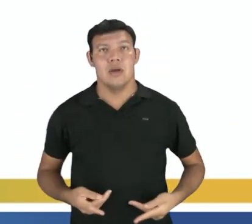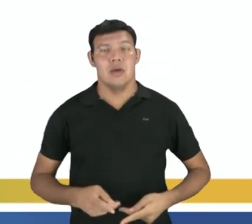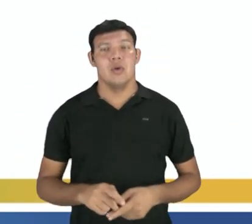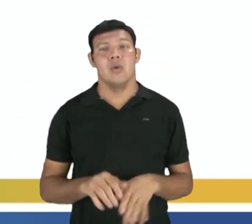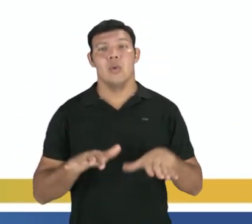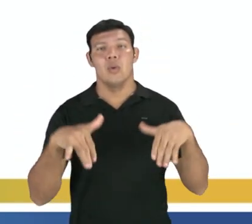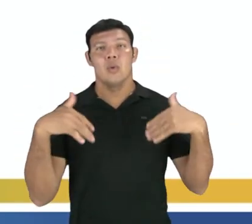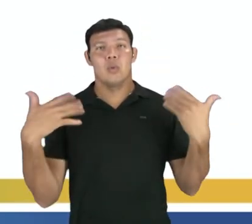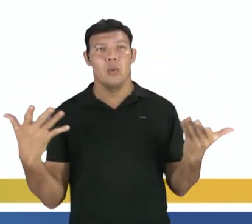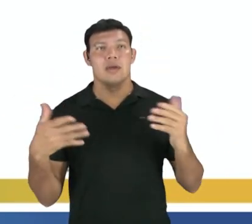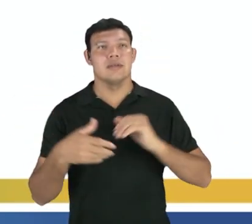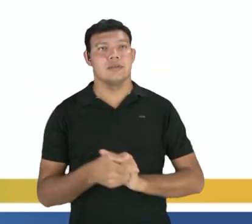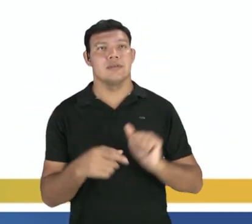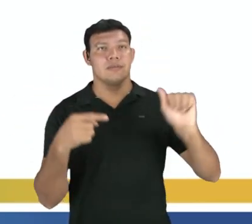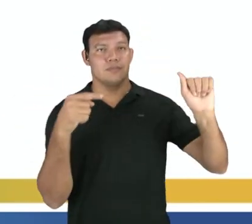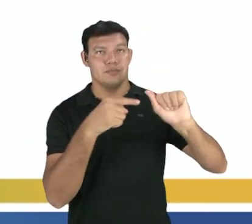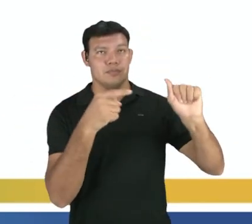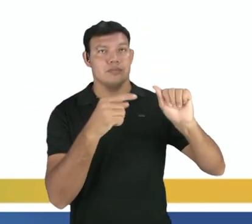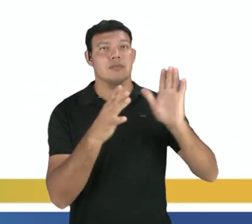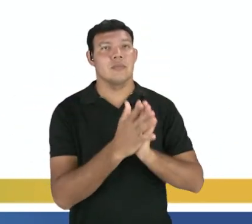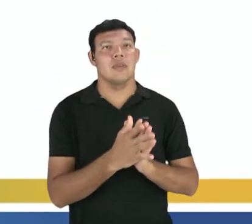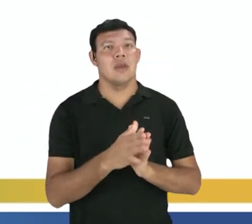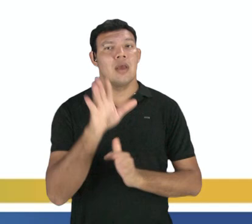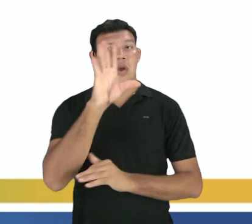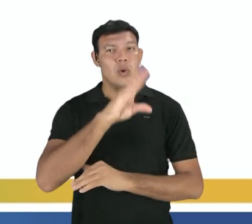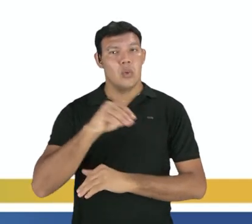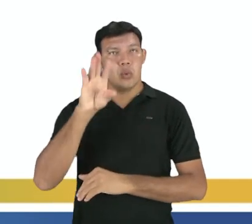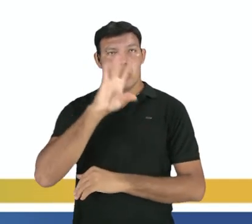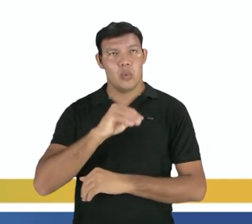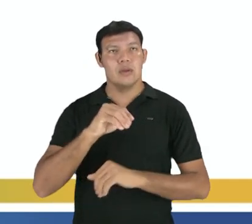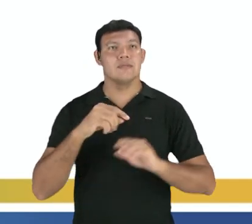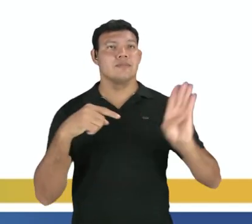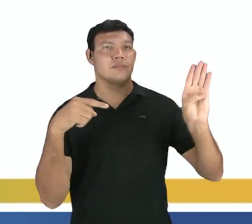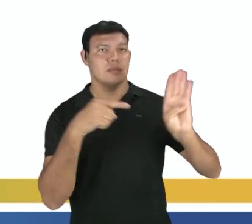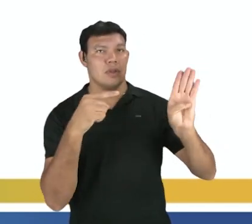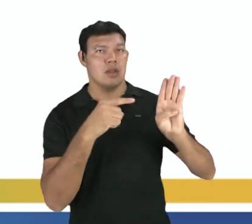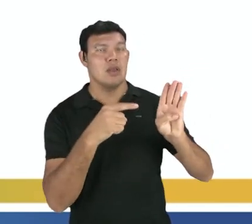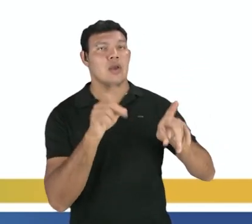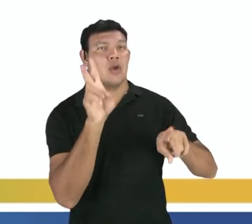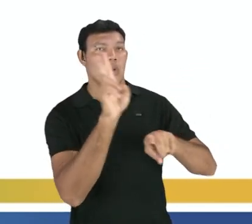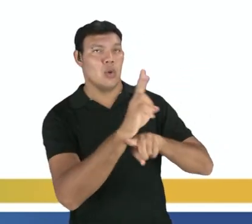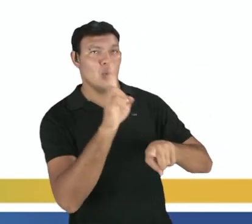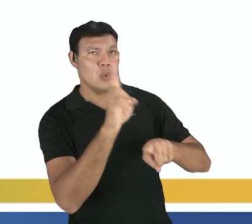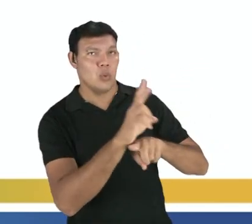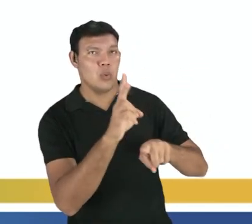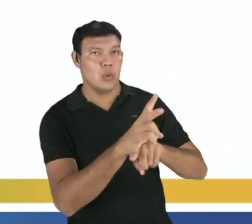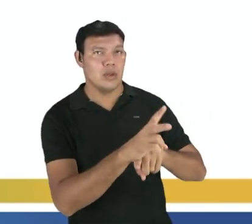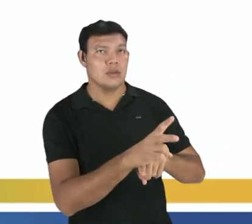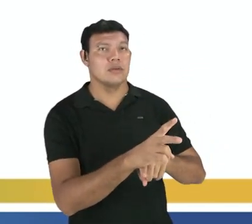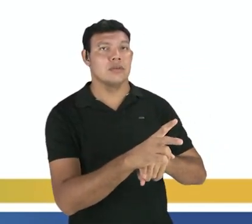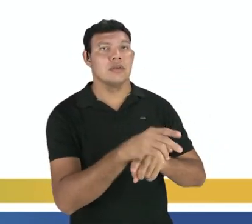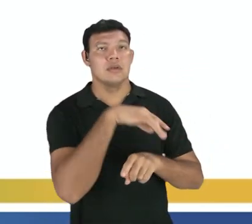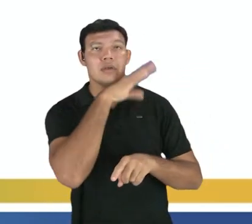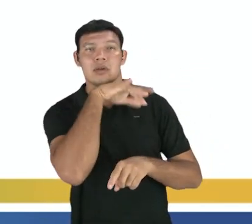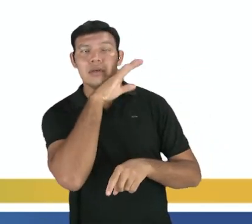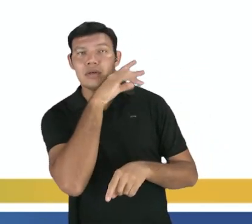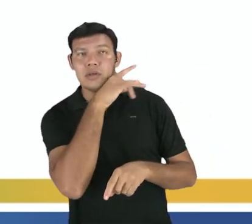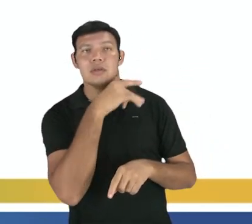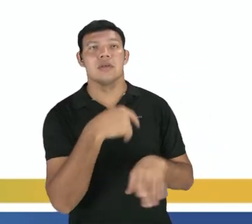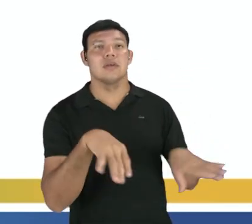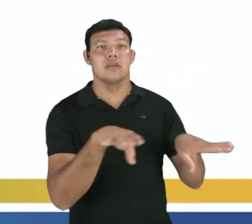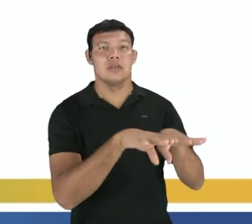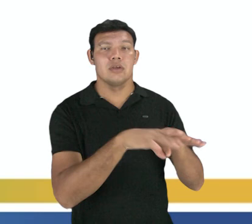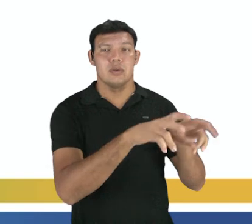da linguagem falada, a domesticação de animais e plantas, isto é, o aparecimento da agricultura e do pastoreio,